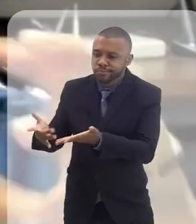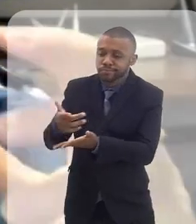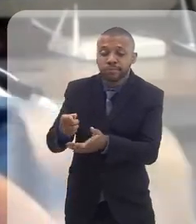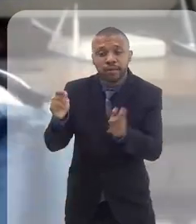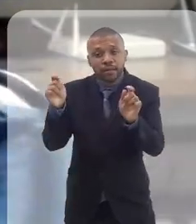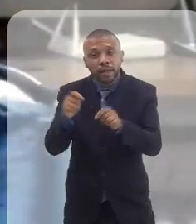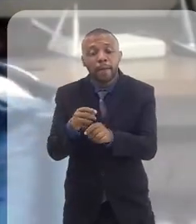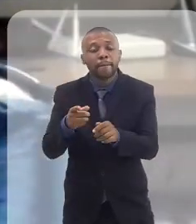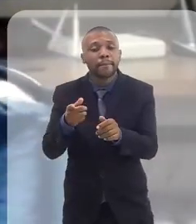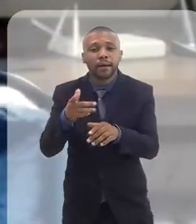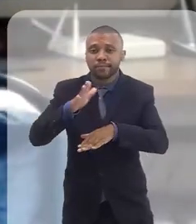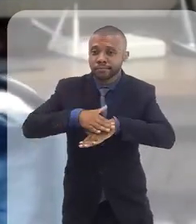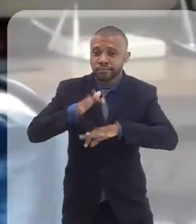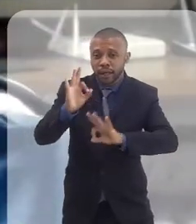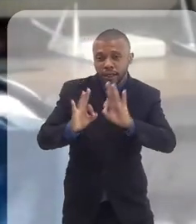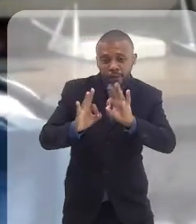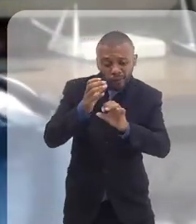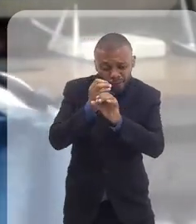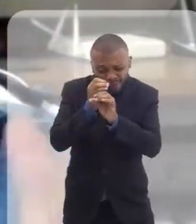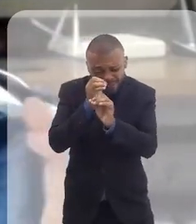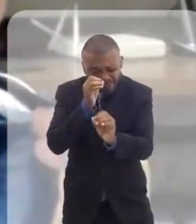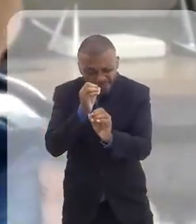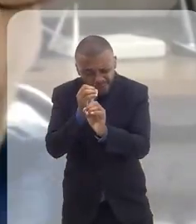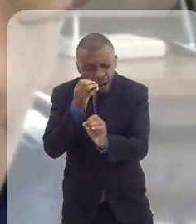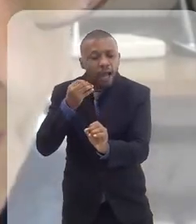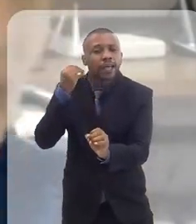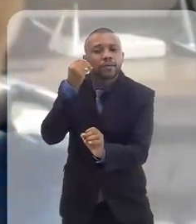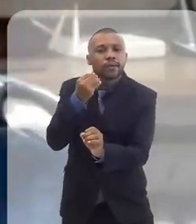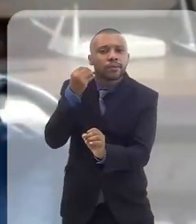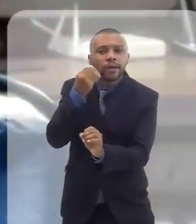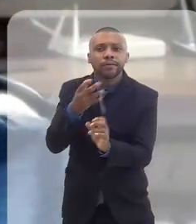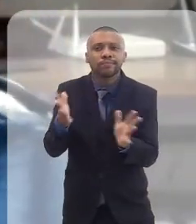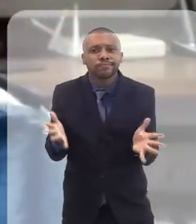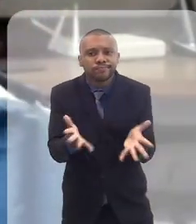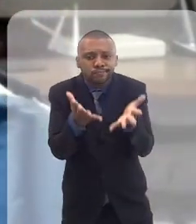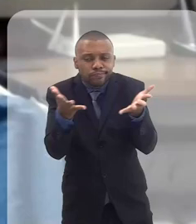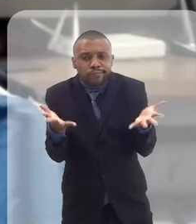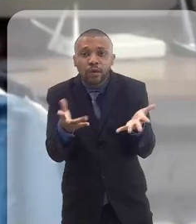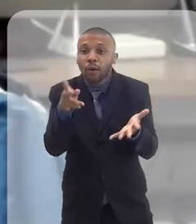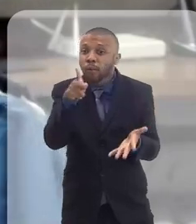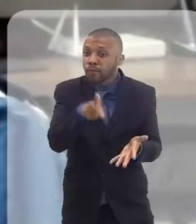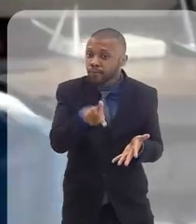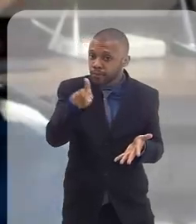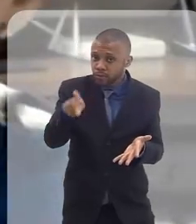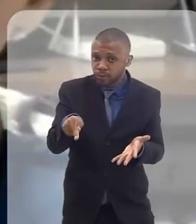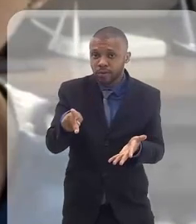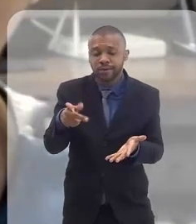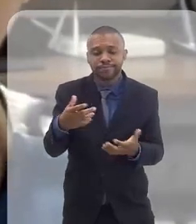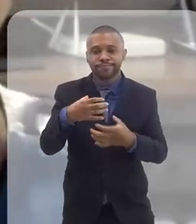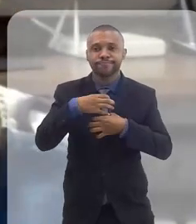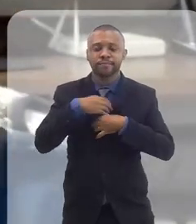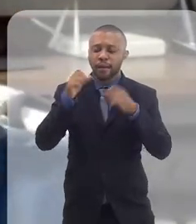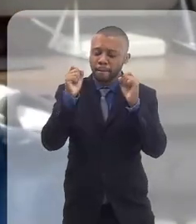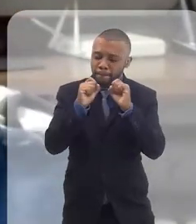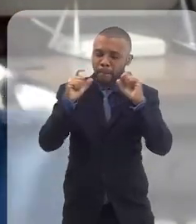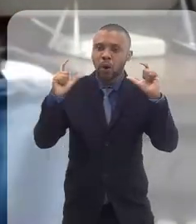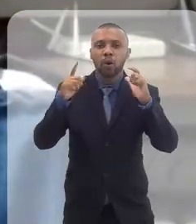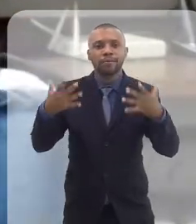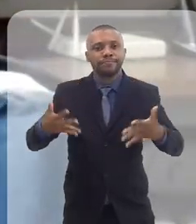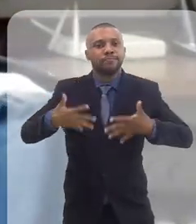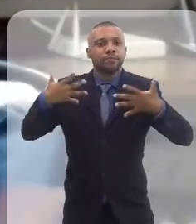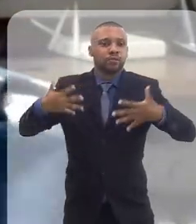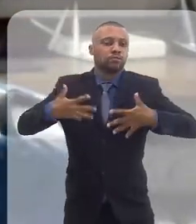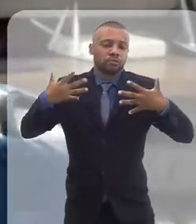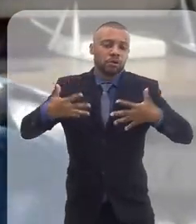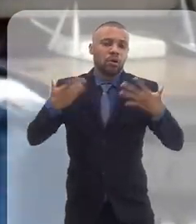fazer experimentos para motivar? Porque o que você tem que fazer. O professor, que foi o que me